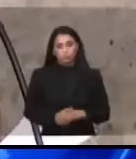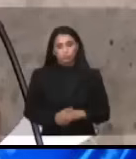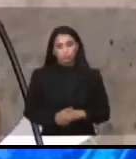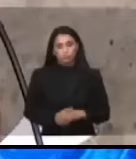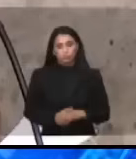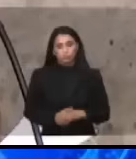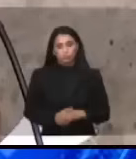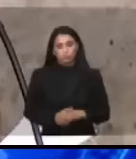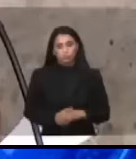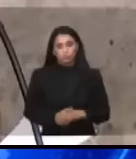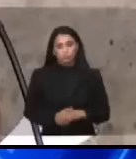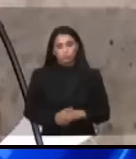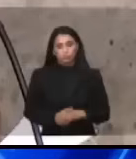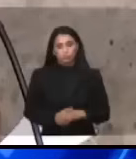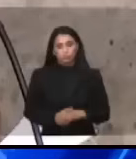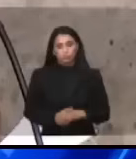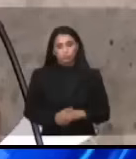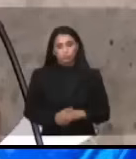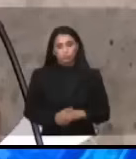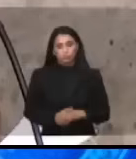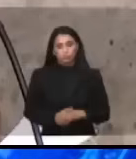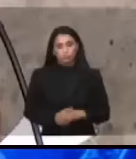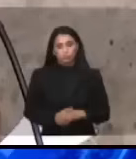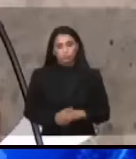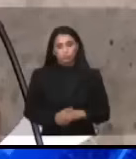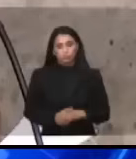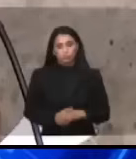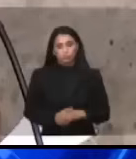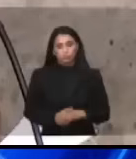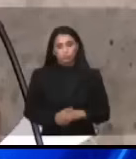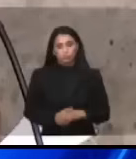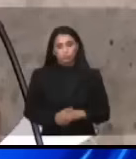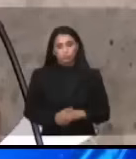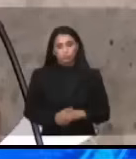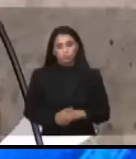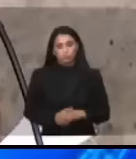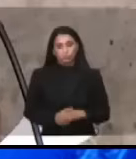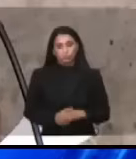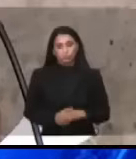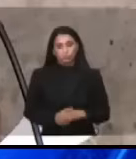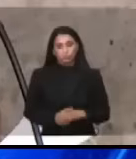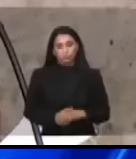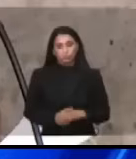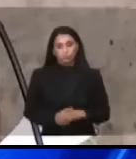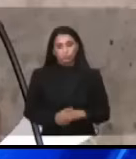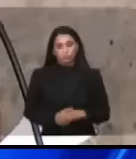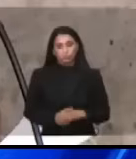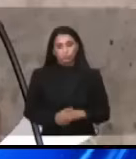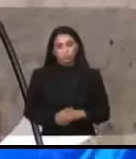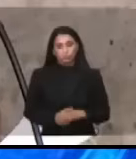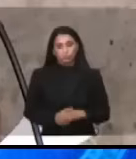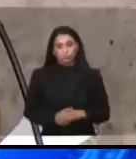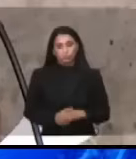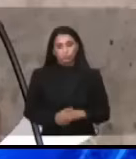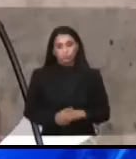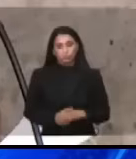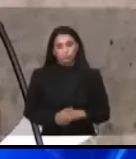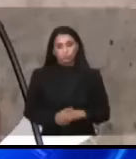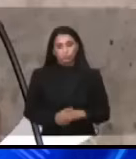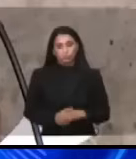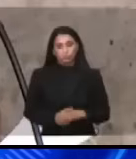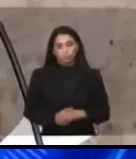numa sexta, passou a semana do carnaval, na segunda ou terça-feira, dia 8, dia